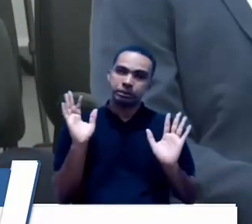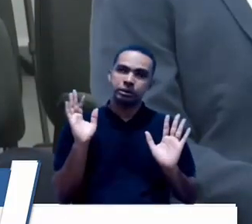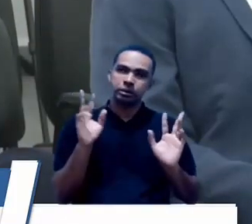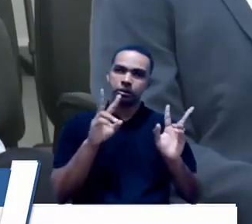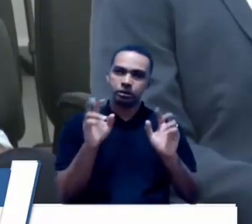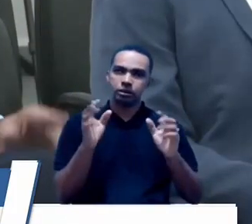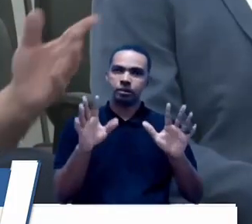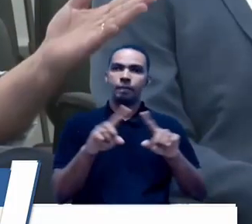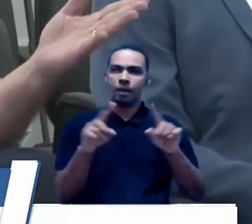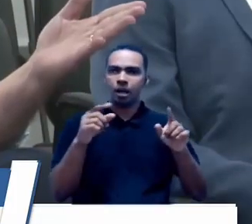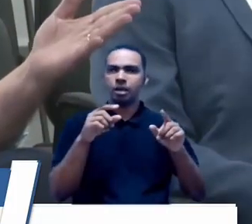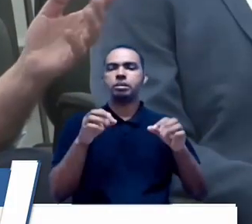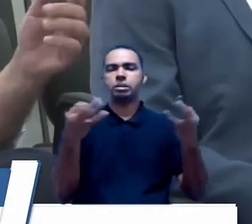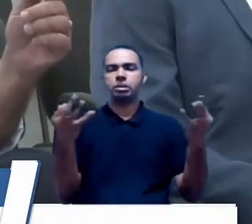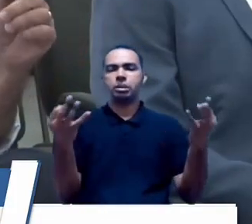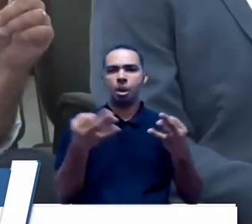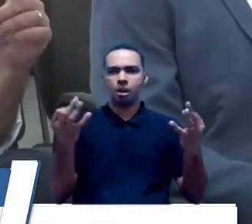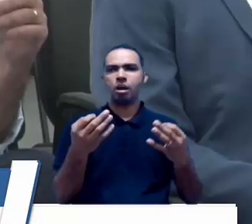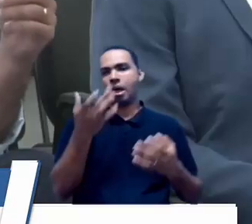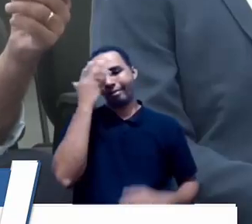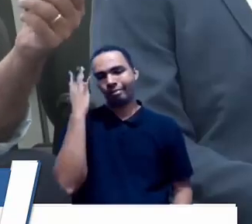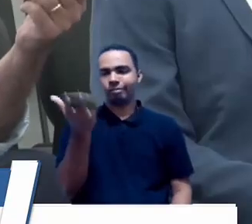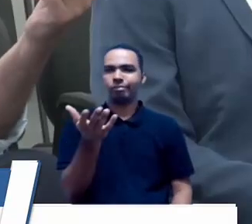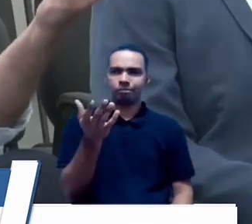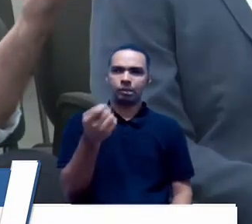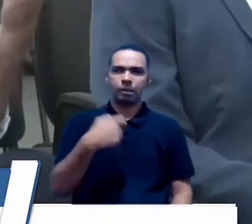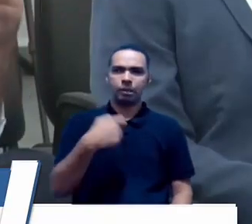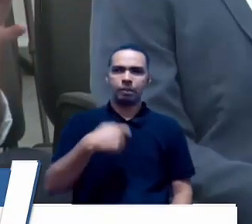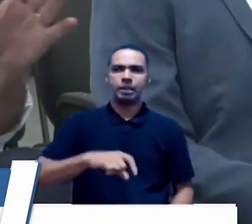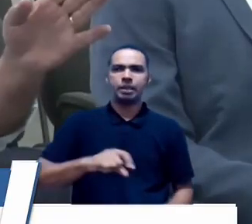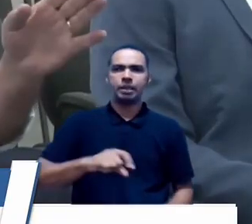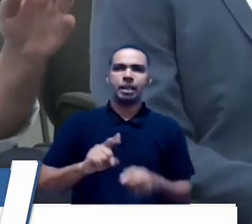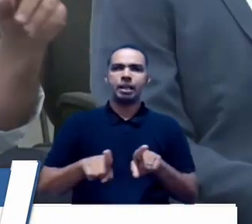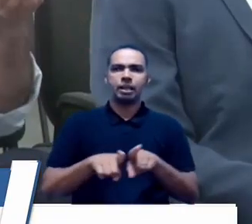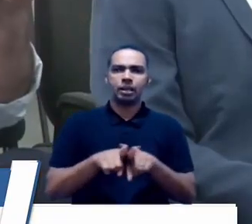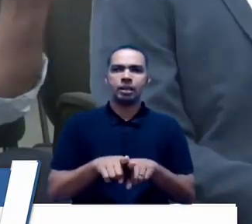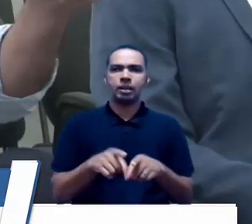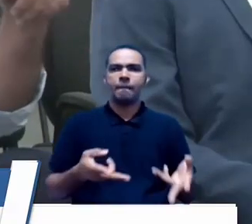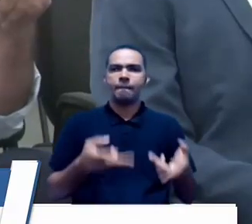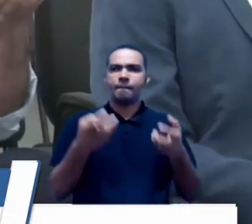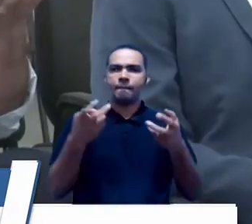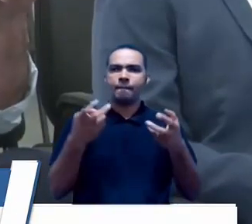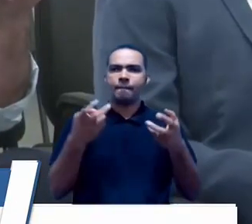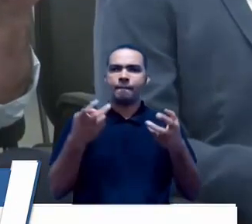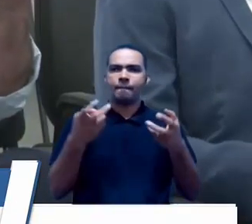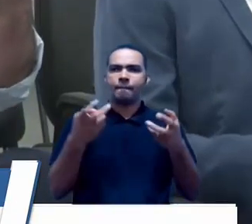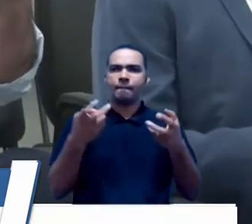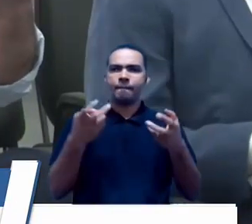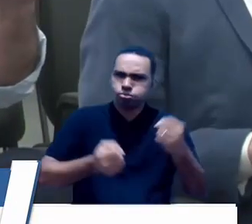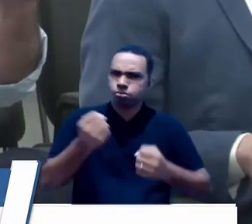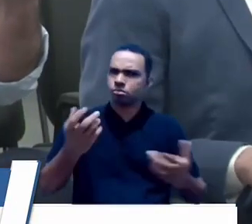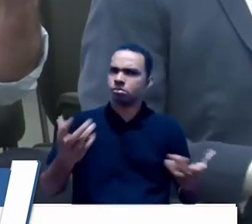lá. Agora o pessoal. Uma coisa que não avisava também é. Estou percebendo muita gente entrando com o carro lá dentro. Avisava, já falei com o Fernando já, para